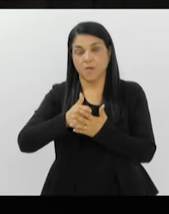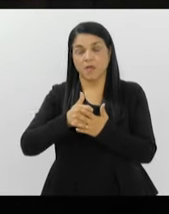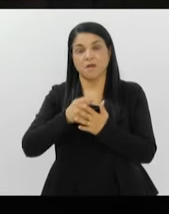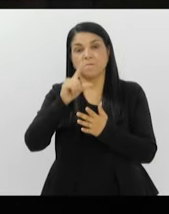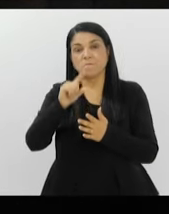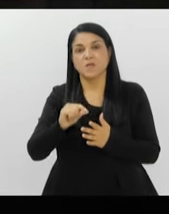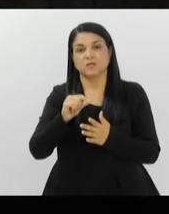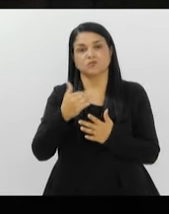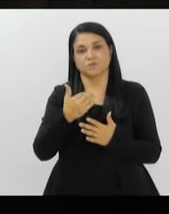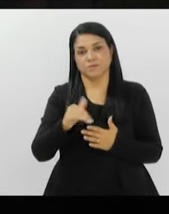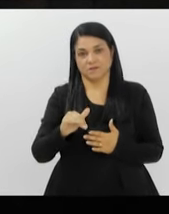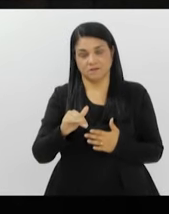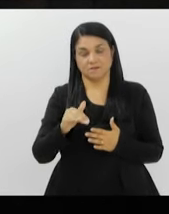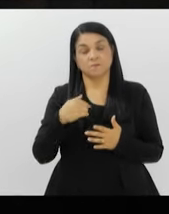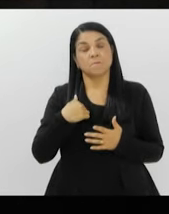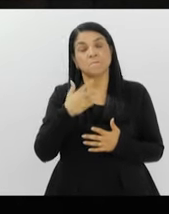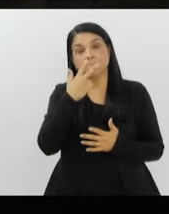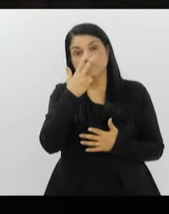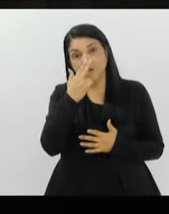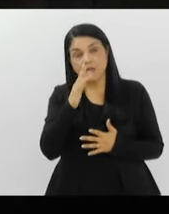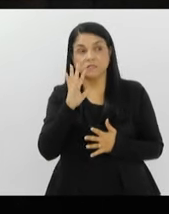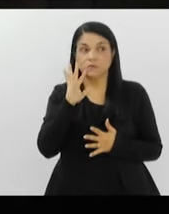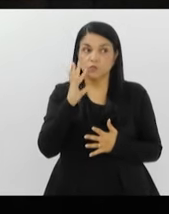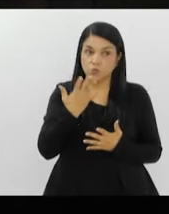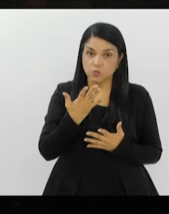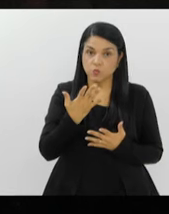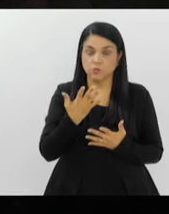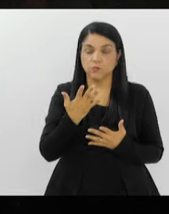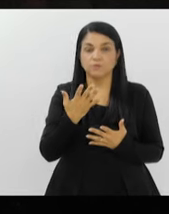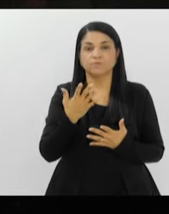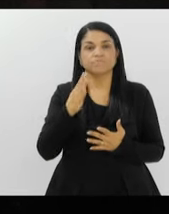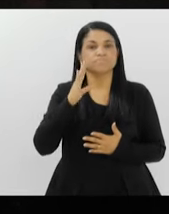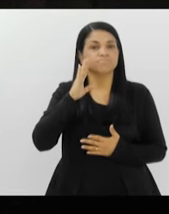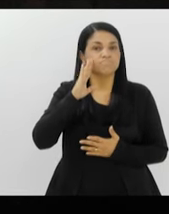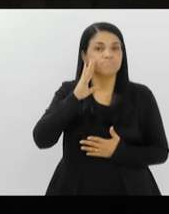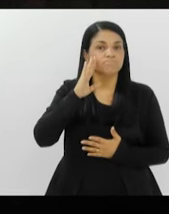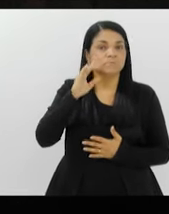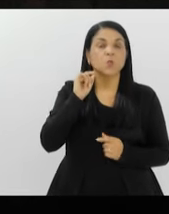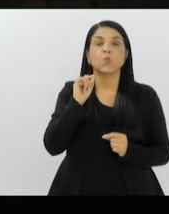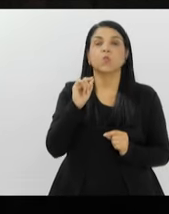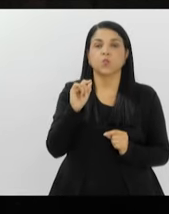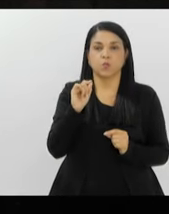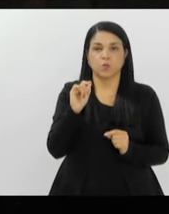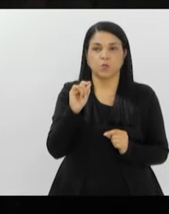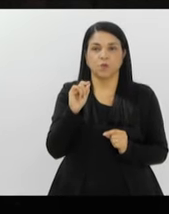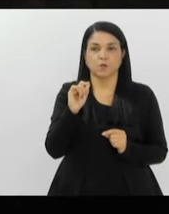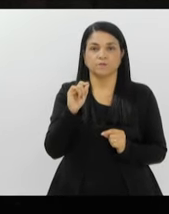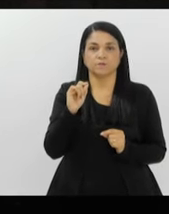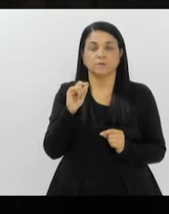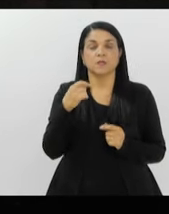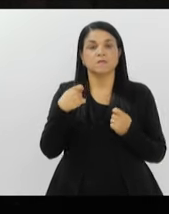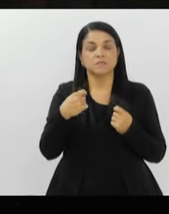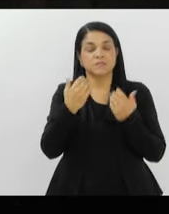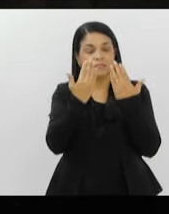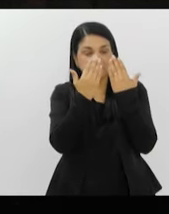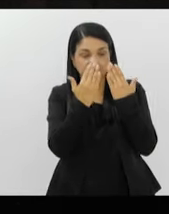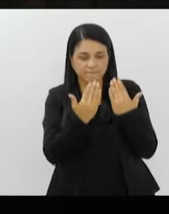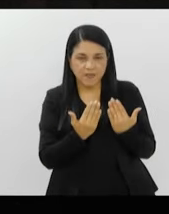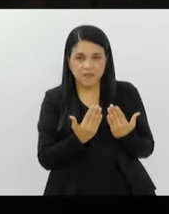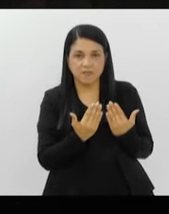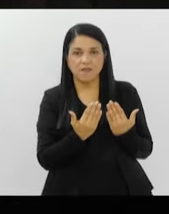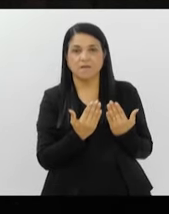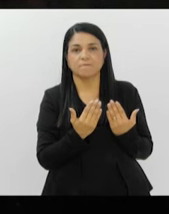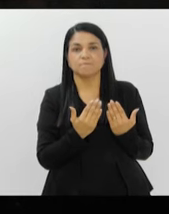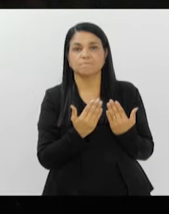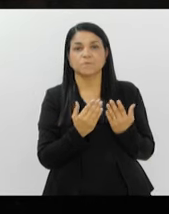esse me parece um caminho Mas uma questão é fundamental há que se rever também